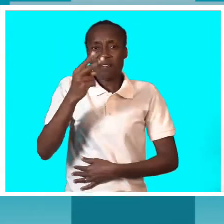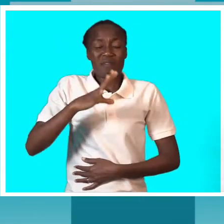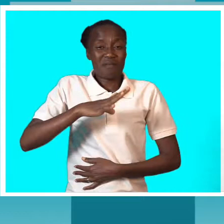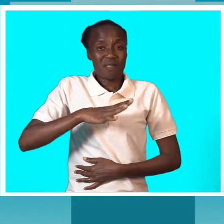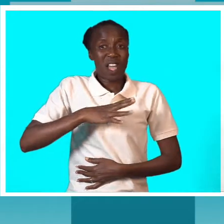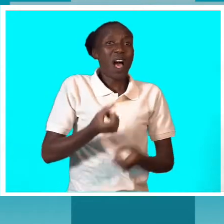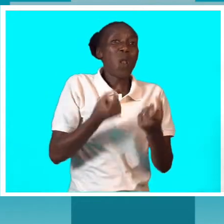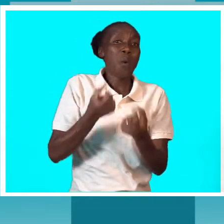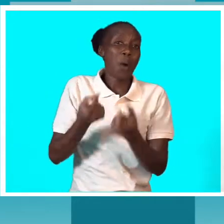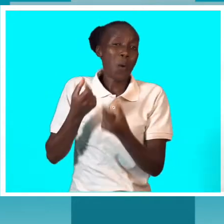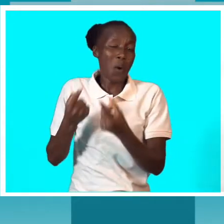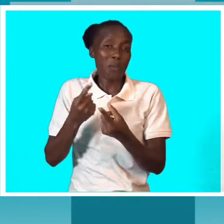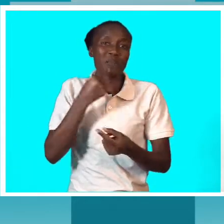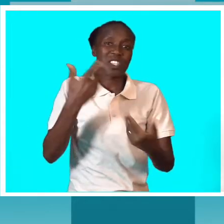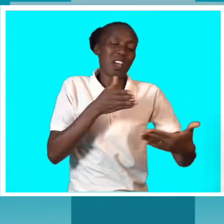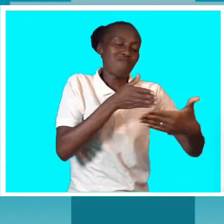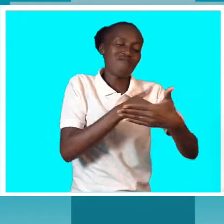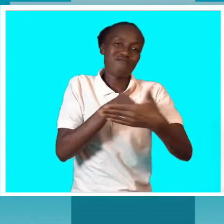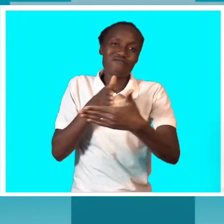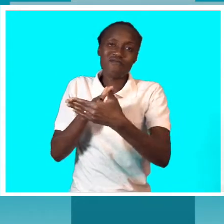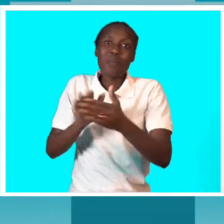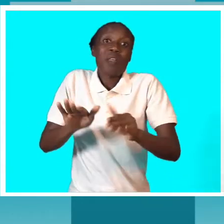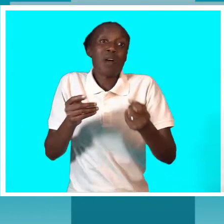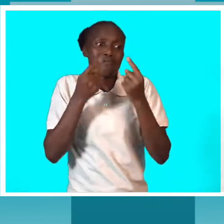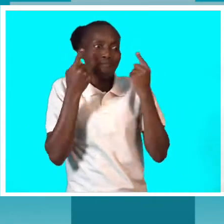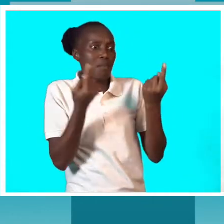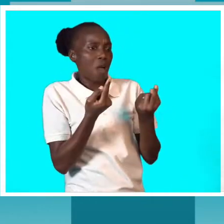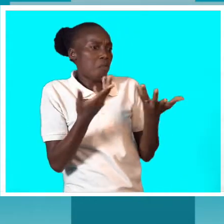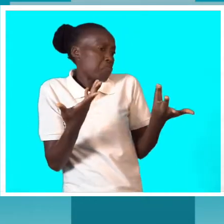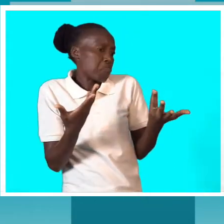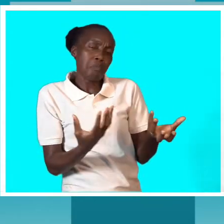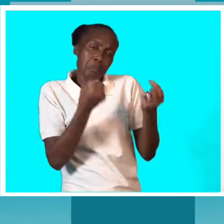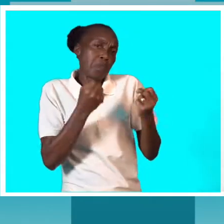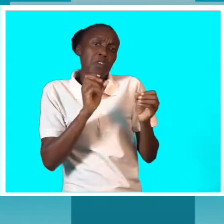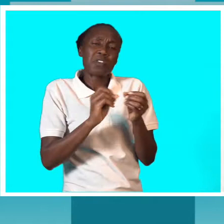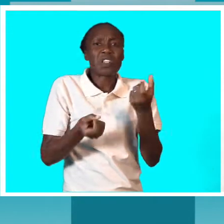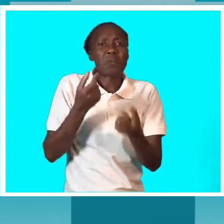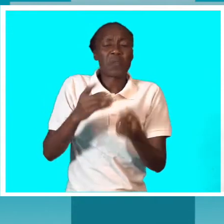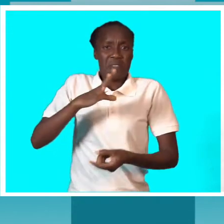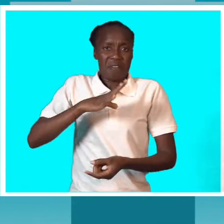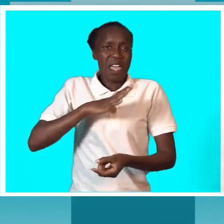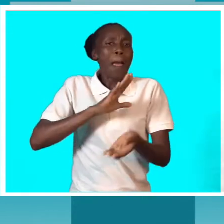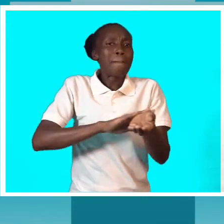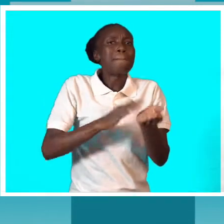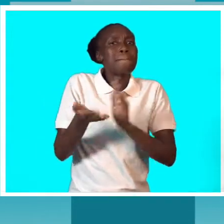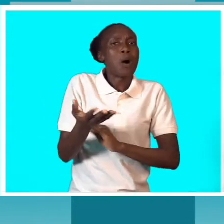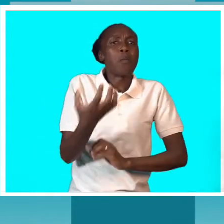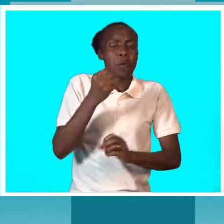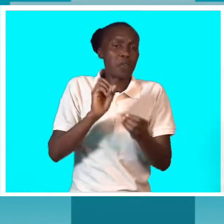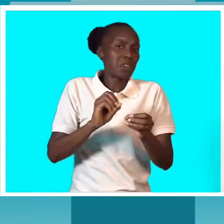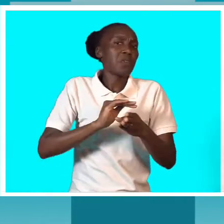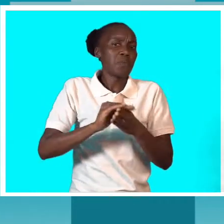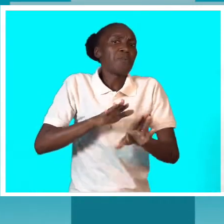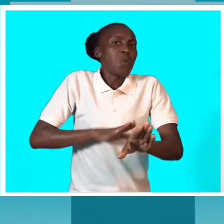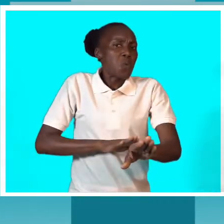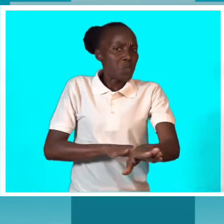coisa e já lhes foi barrada. Então, olharam para... Ok, nós podemos fazer algumas coisas porque temos as mãos e podemos cozer. Agora, é preciso também ver uma